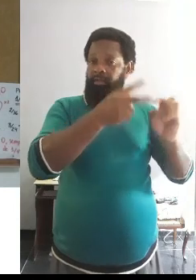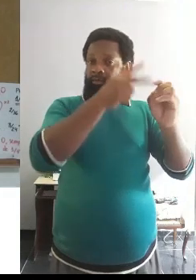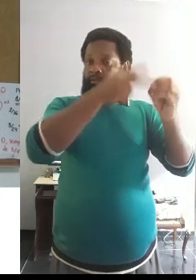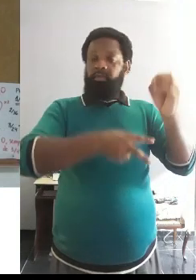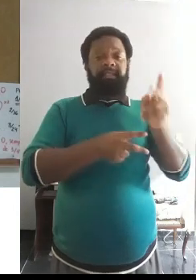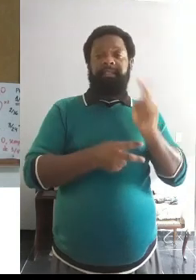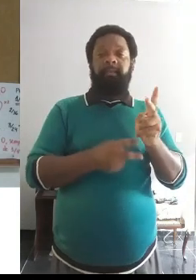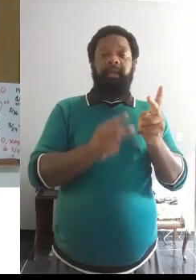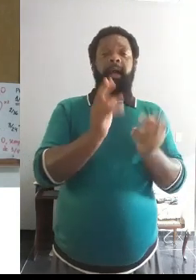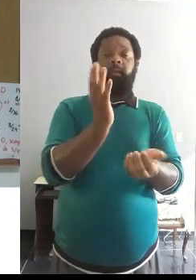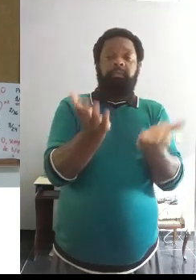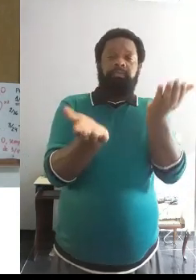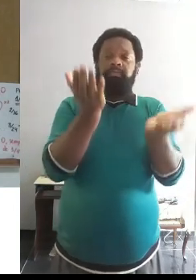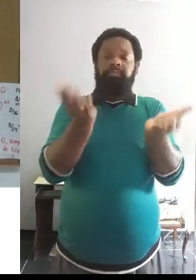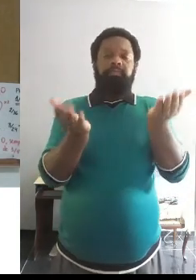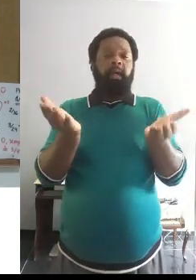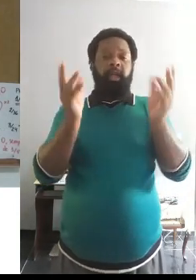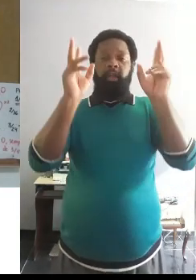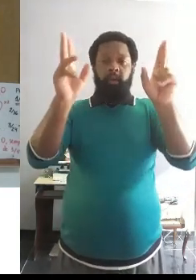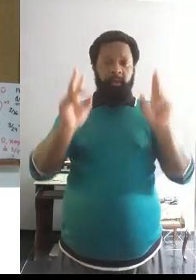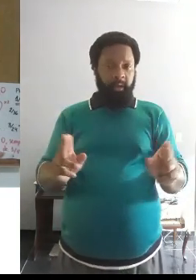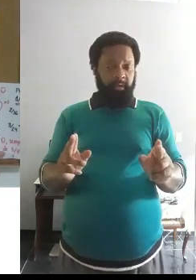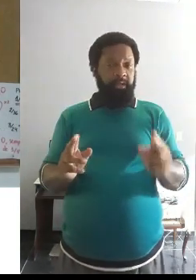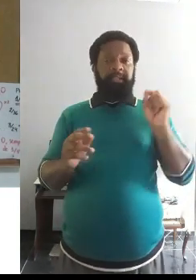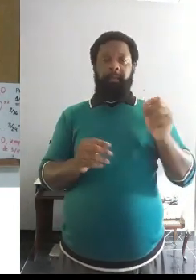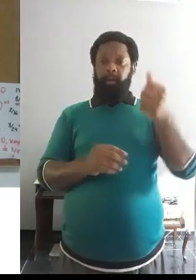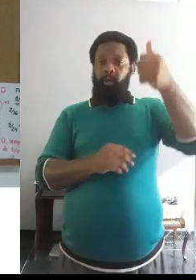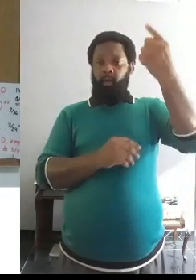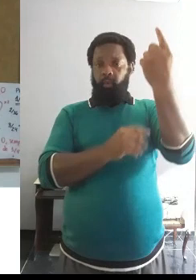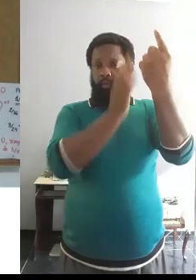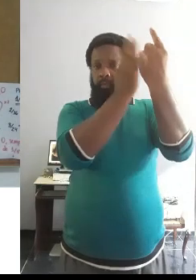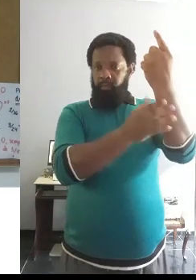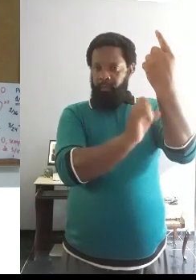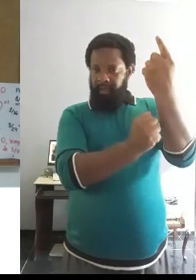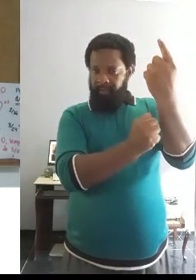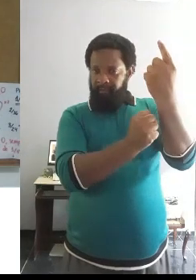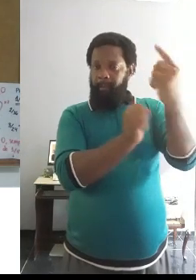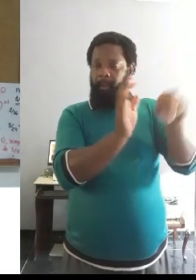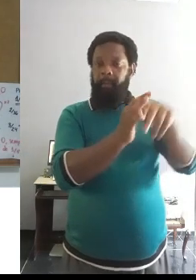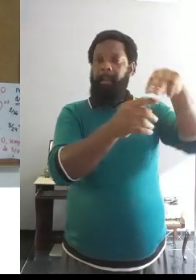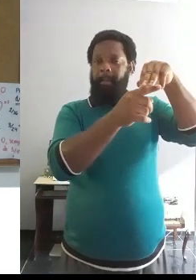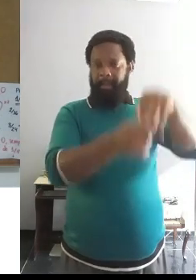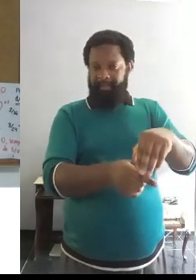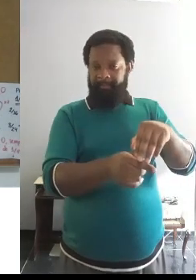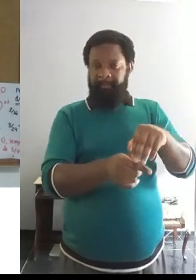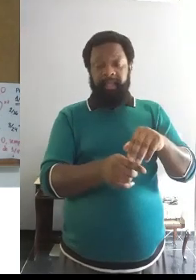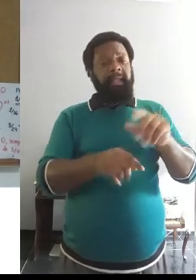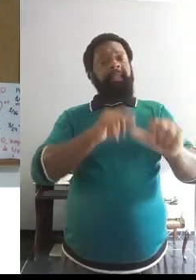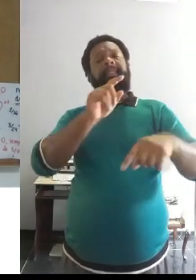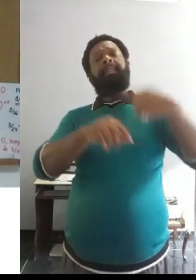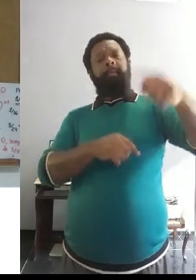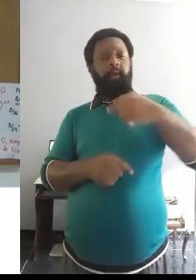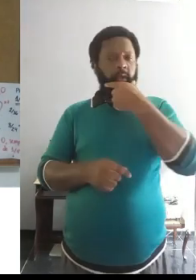uma proporção de constante, uma proporção fixa e constante de 1 oitavo em massa. Essa é a lei de Proust. Depois ele fez